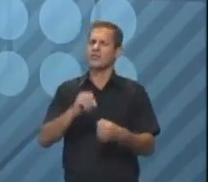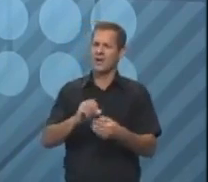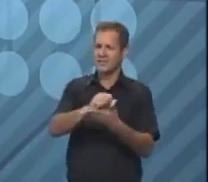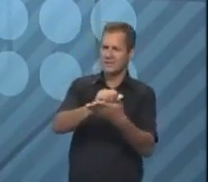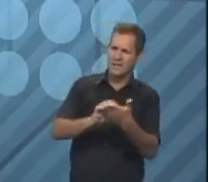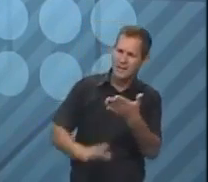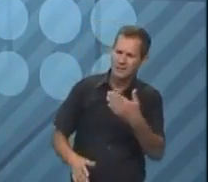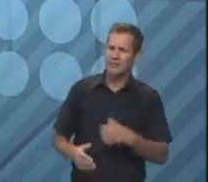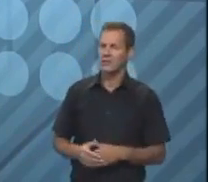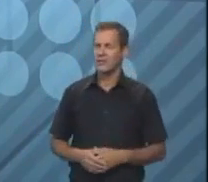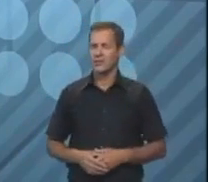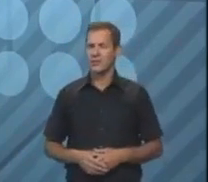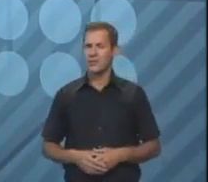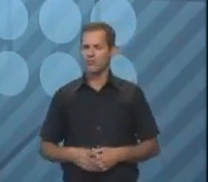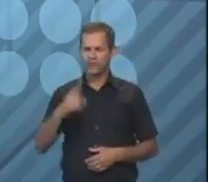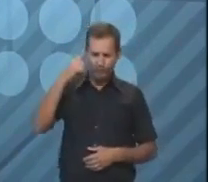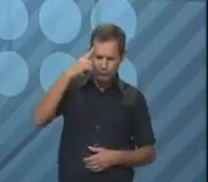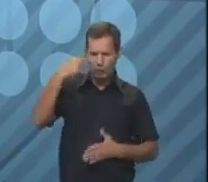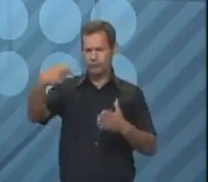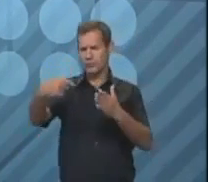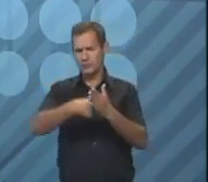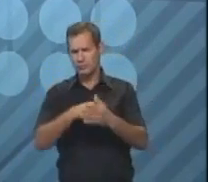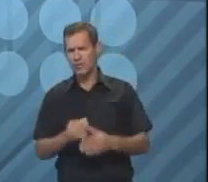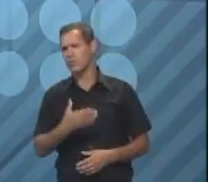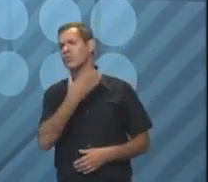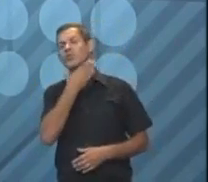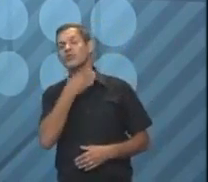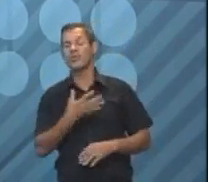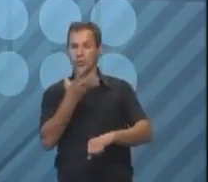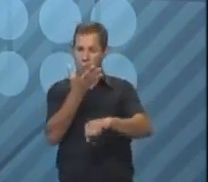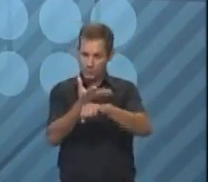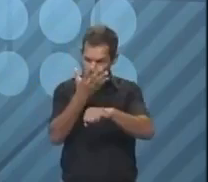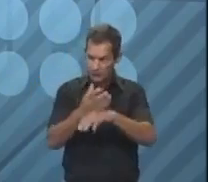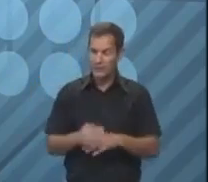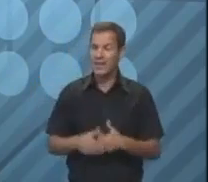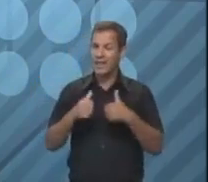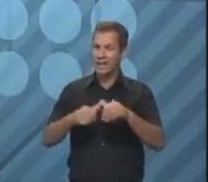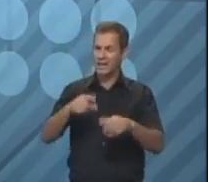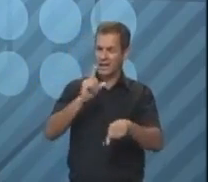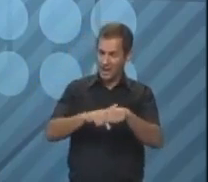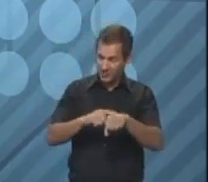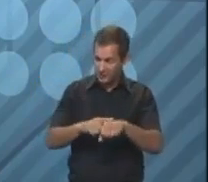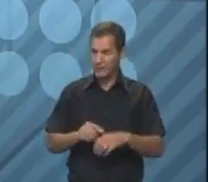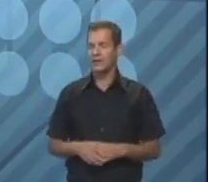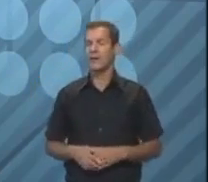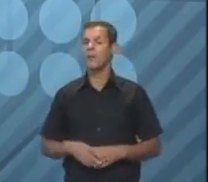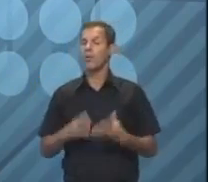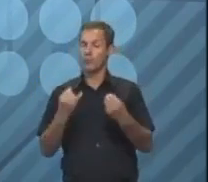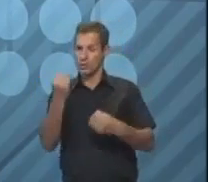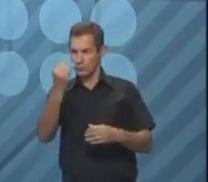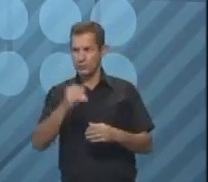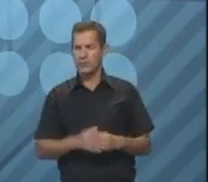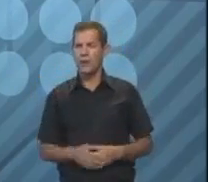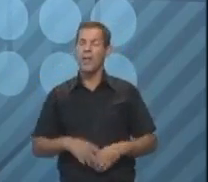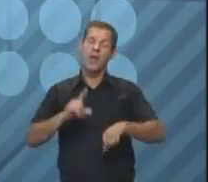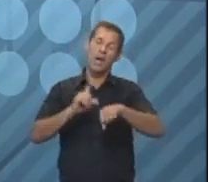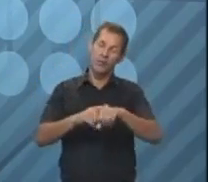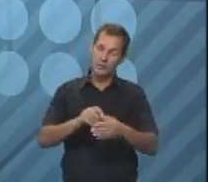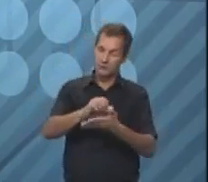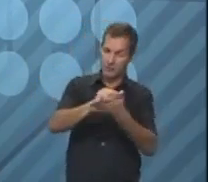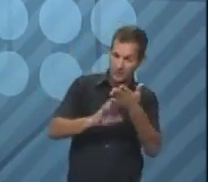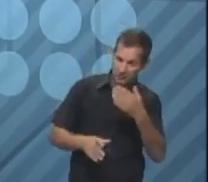façam exercícios, dúvidas, mandem no fórum da disciplina. Esse momento aqui é um momento muito importante, é um momento